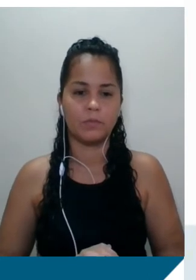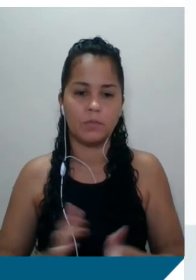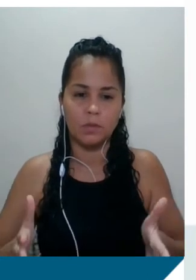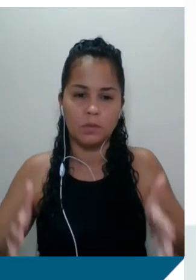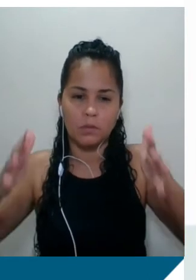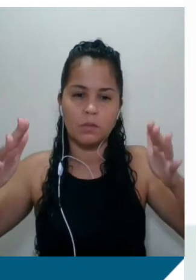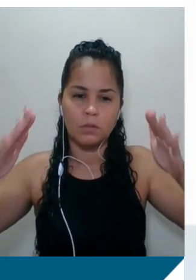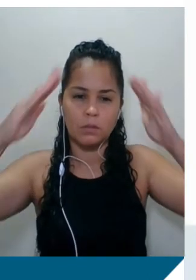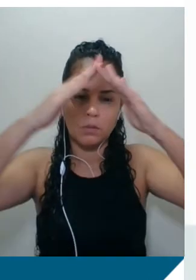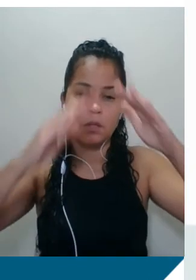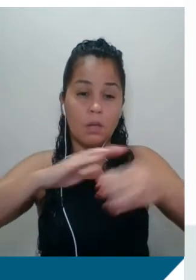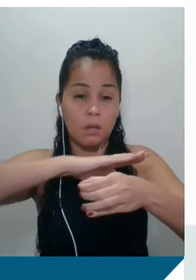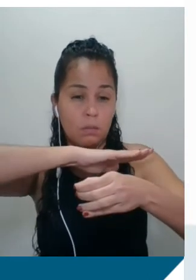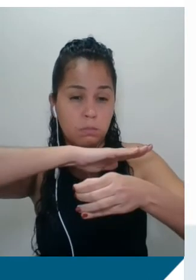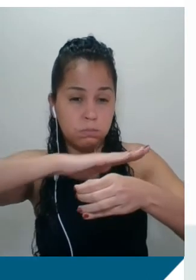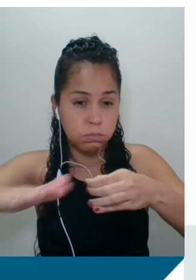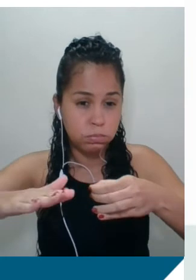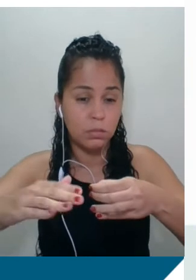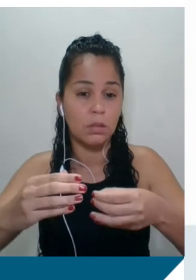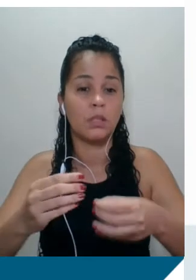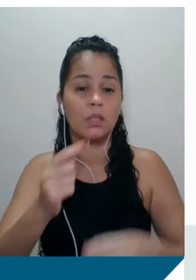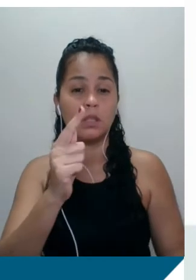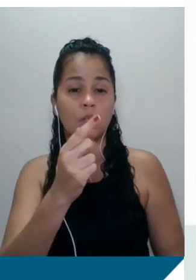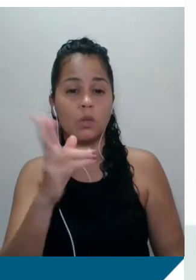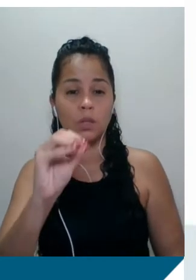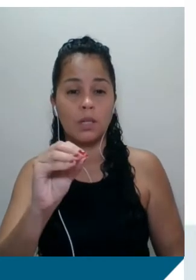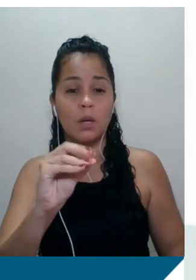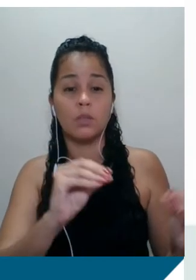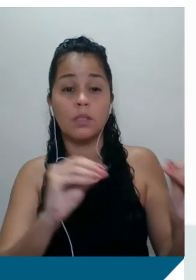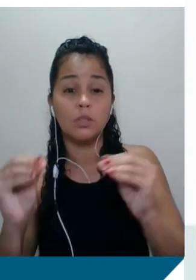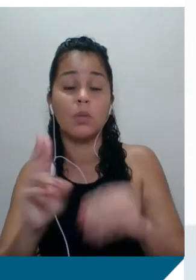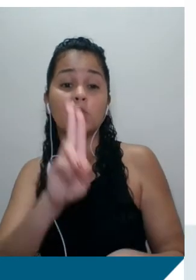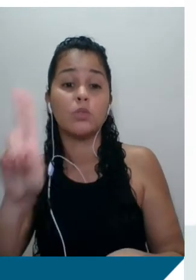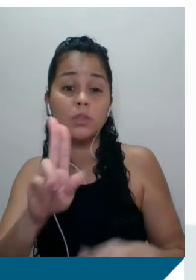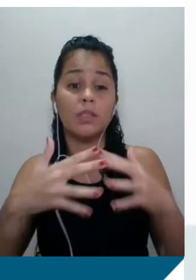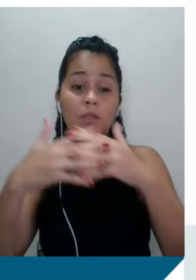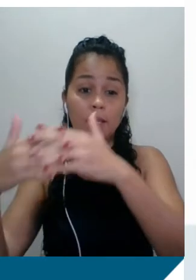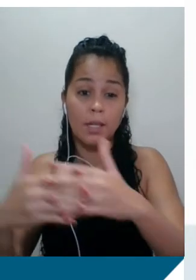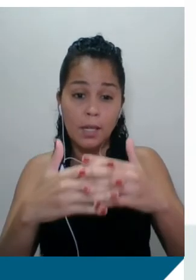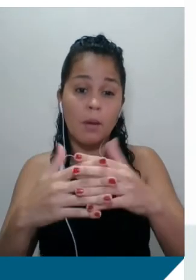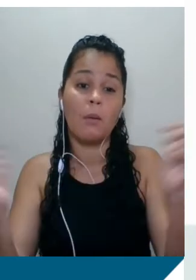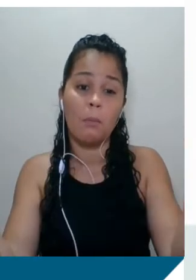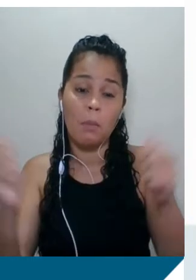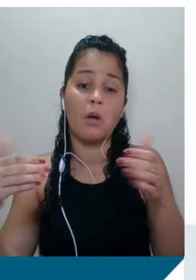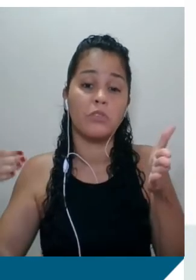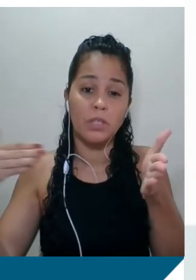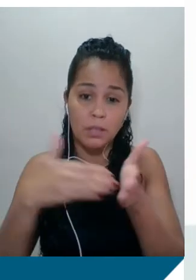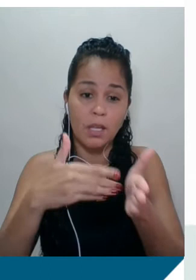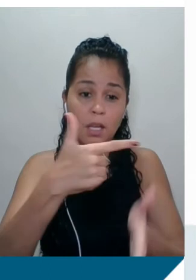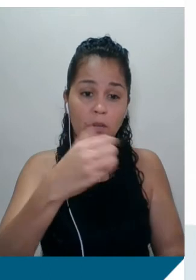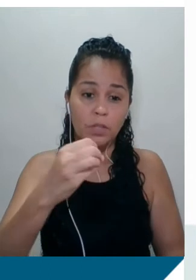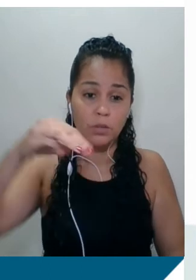e dimensões indicadas na figura. O silo fica cheio e o transporte dos grãos é feito em caminhões de